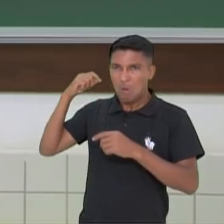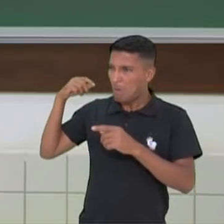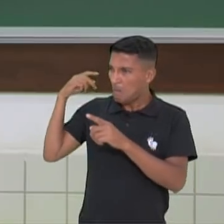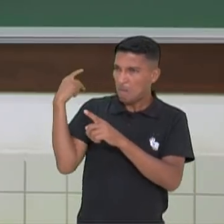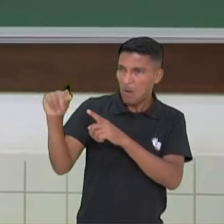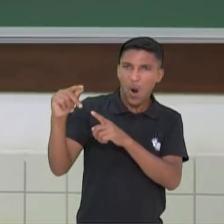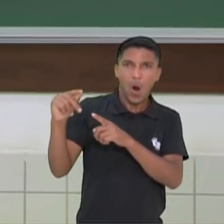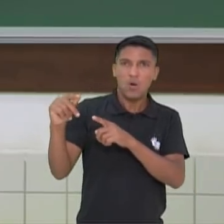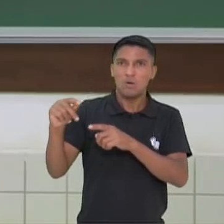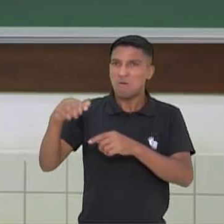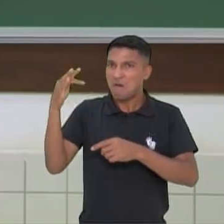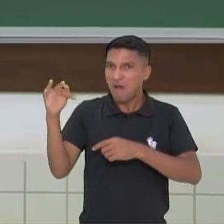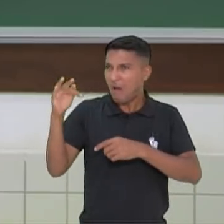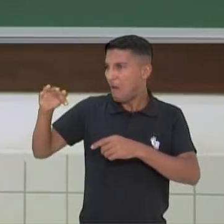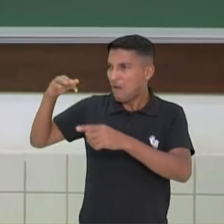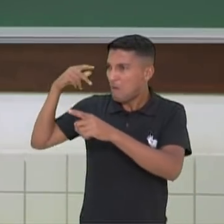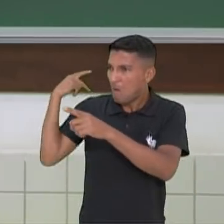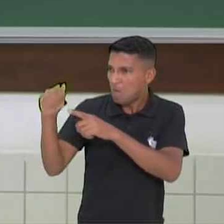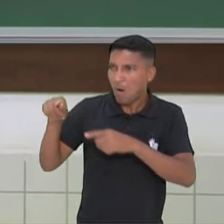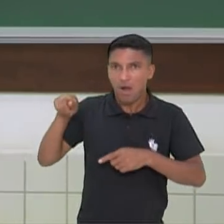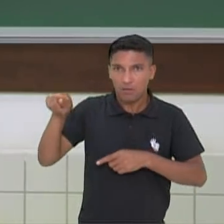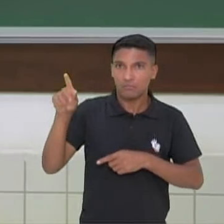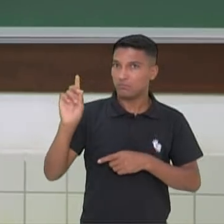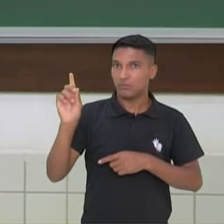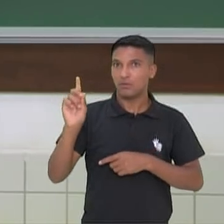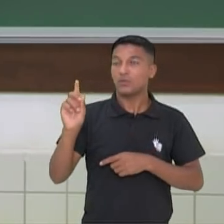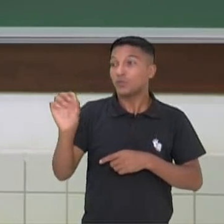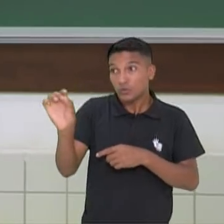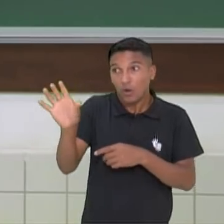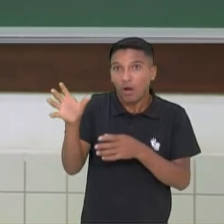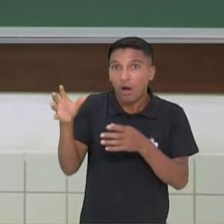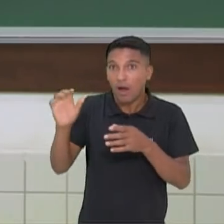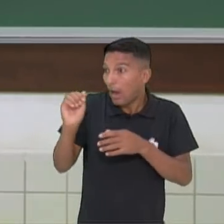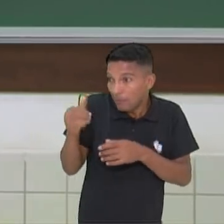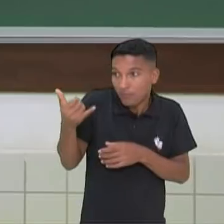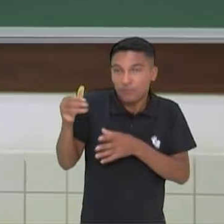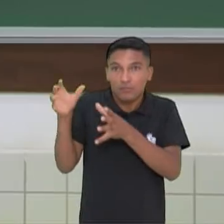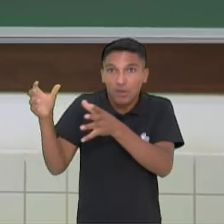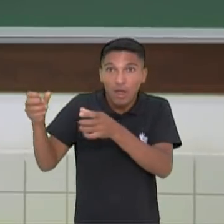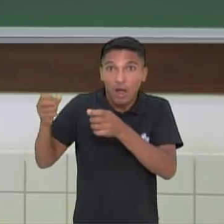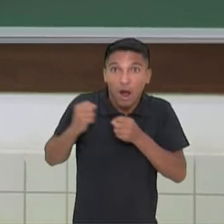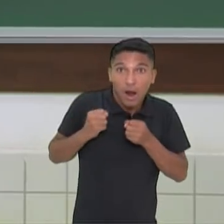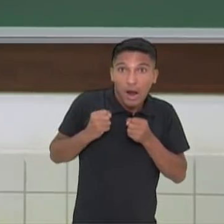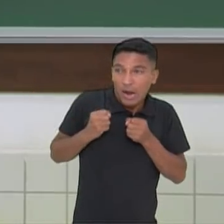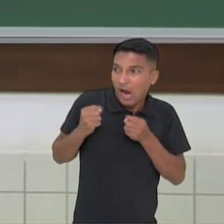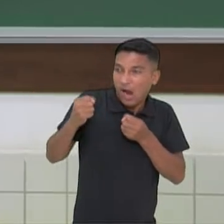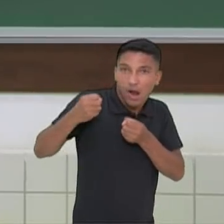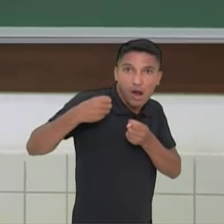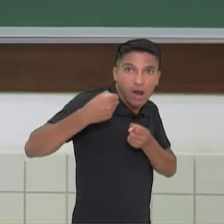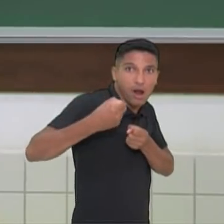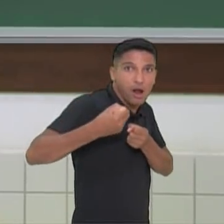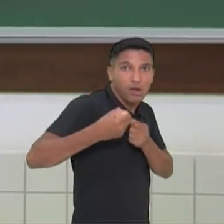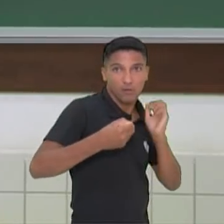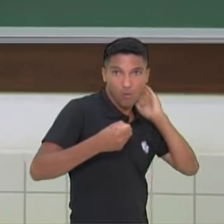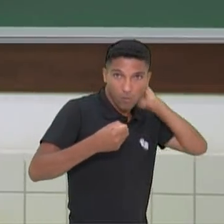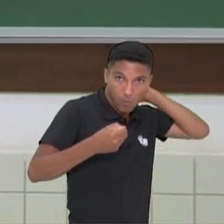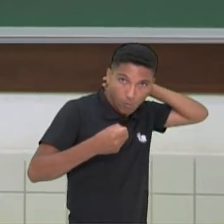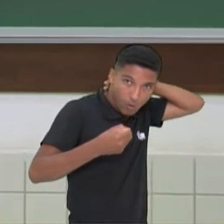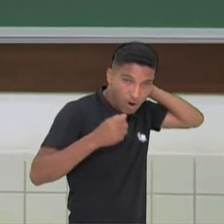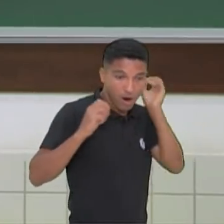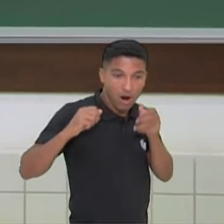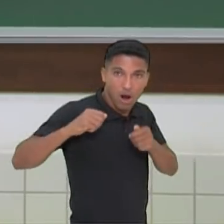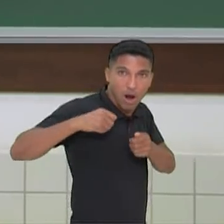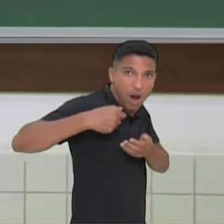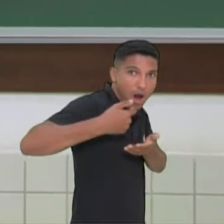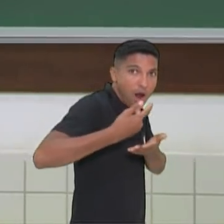vou neutralizar esse ataque, vou derrubá-lo no chão, sem que ele se machuque. Nem eu me